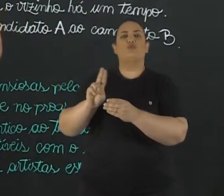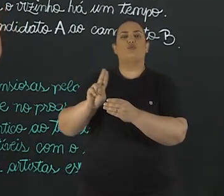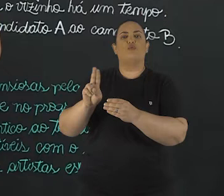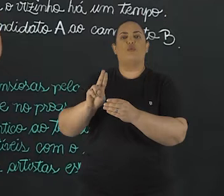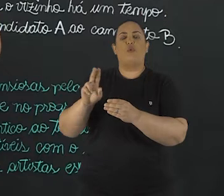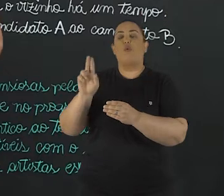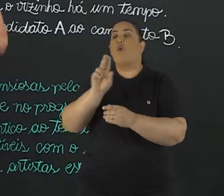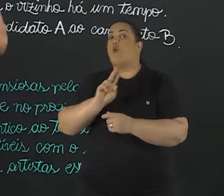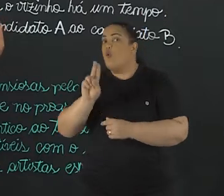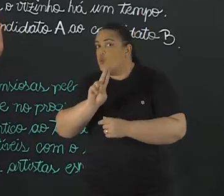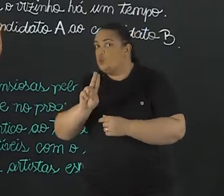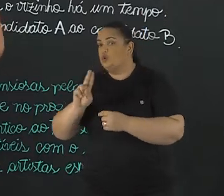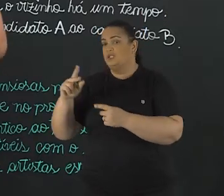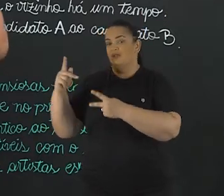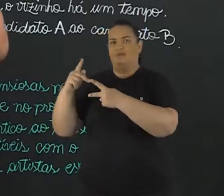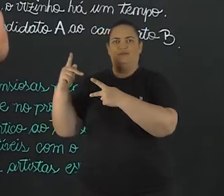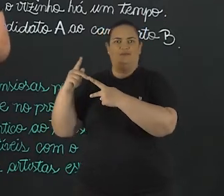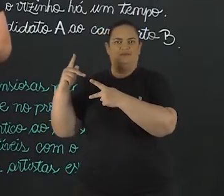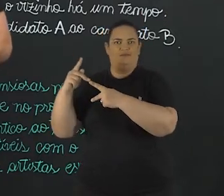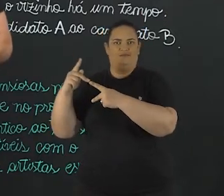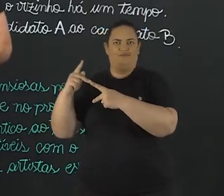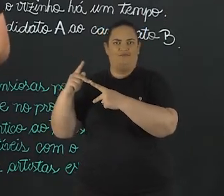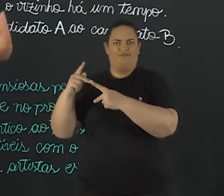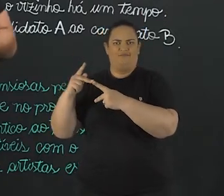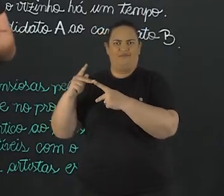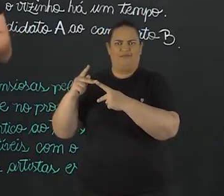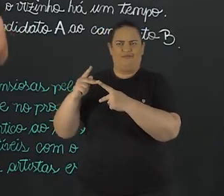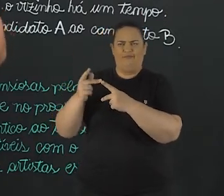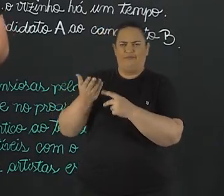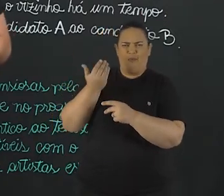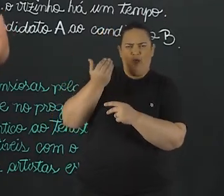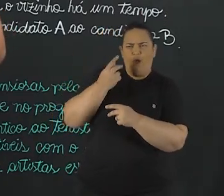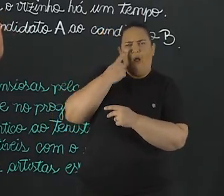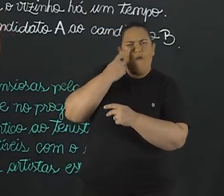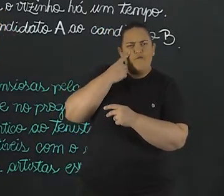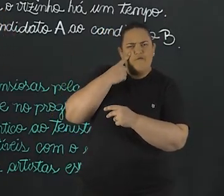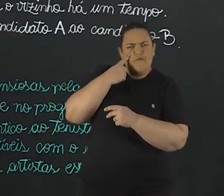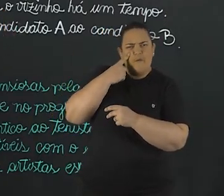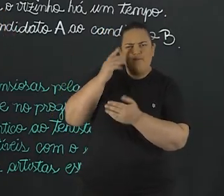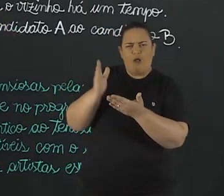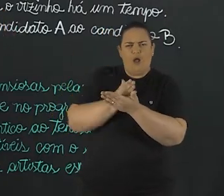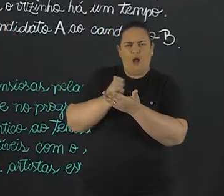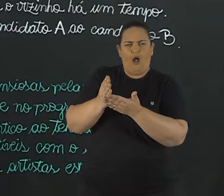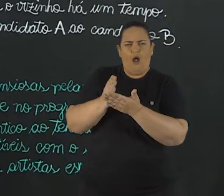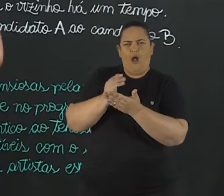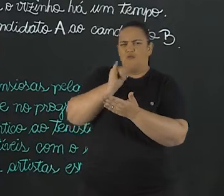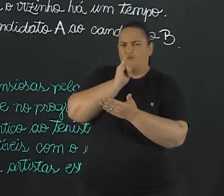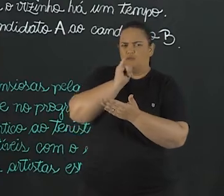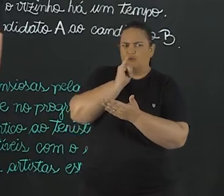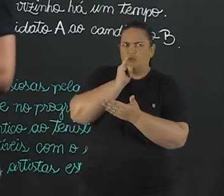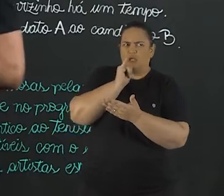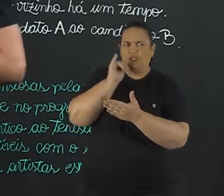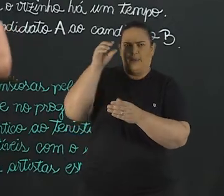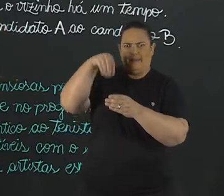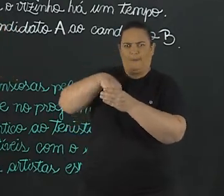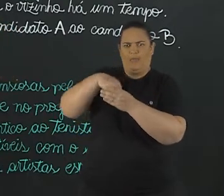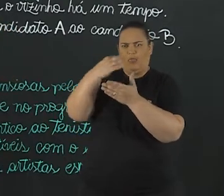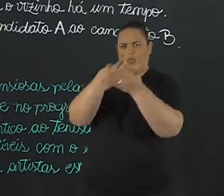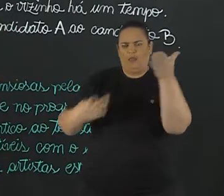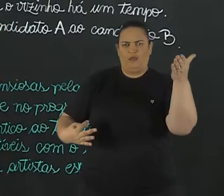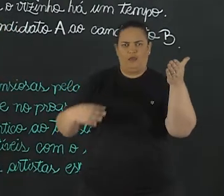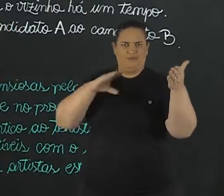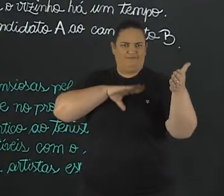de uma preposição. Nós vamos ver agora alguns exemplos para estudar na prática essas relações dentro da língua portuguesa.